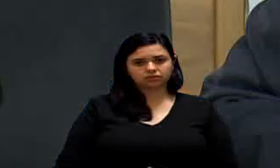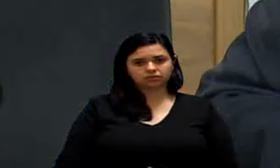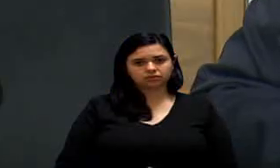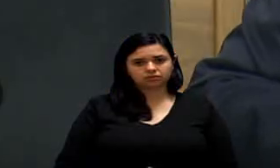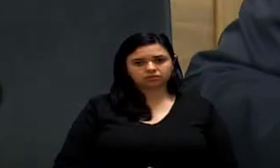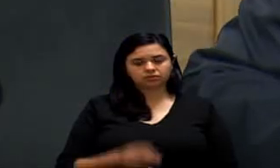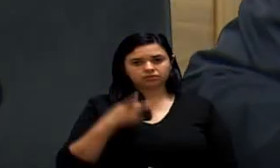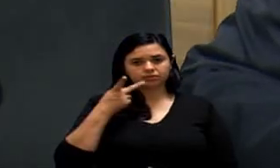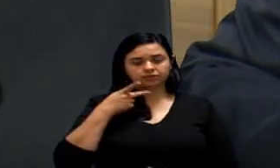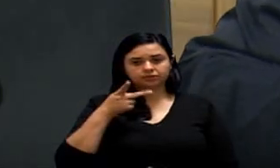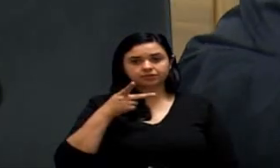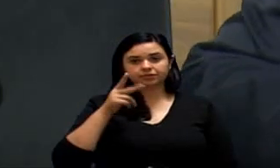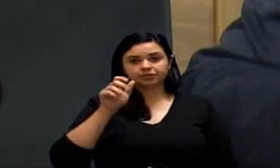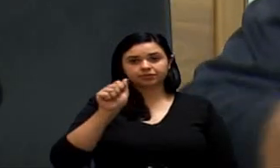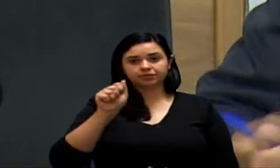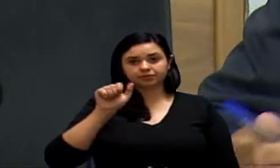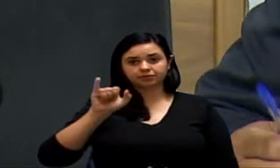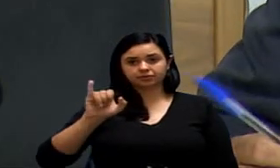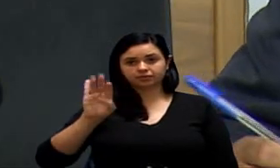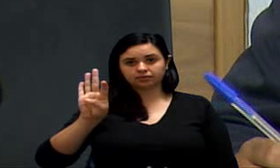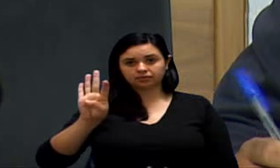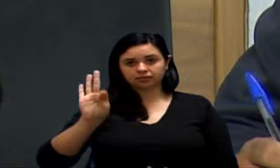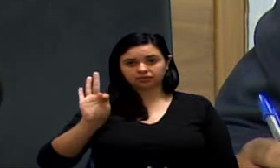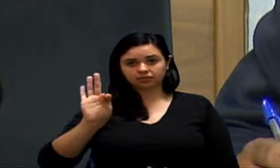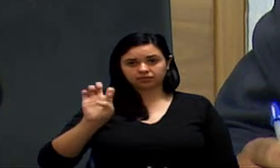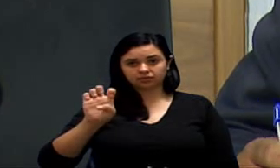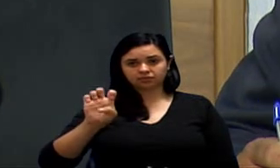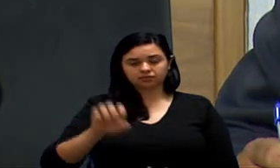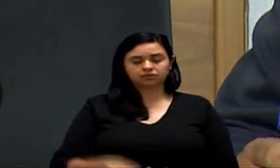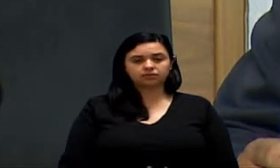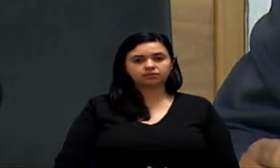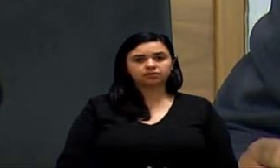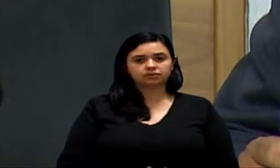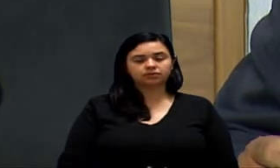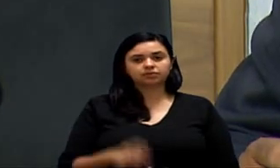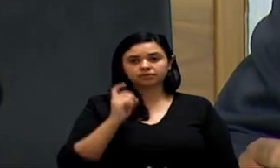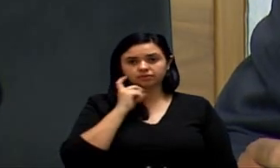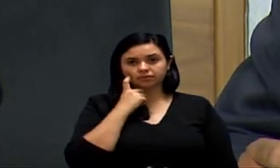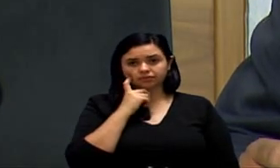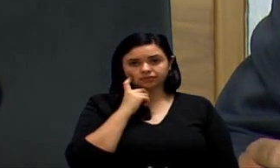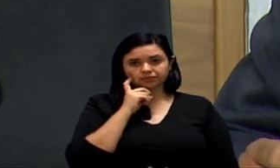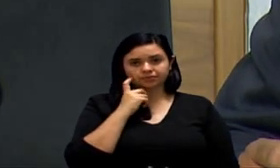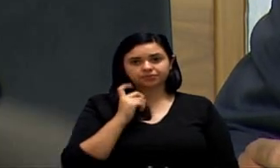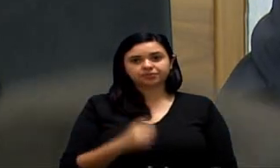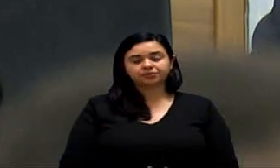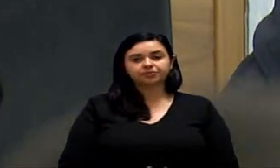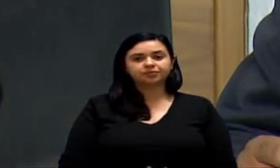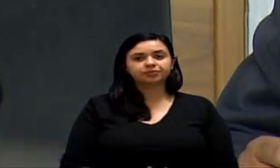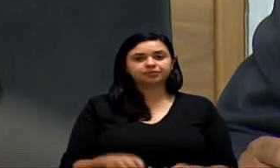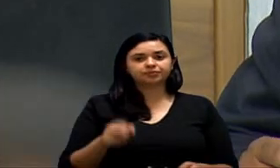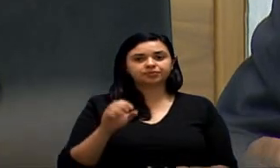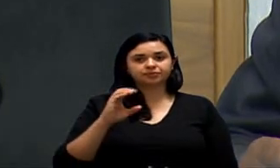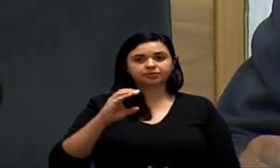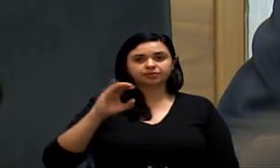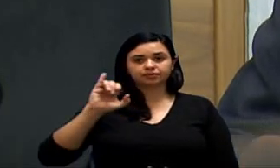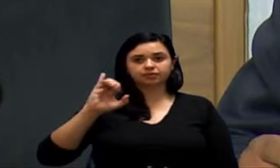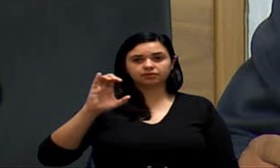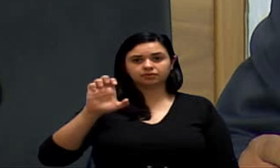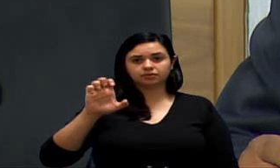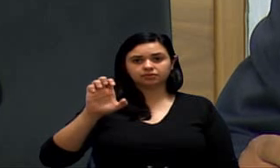Vereador Aide, por favor, temos a votação no painel. Vereador Caio, vereador Cícero João.